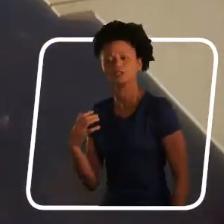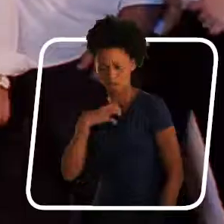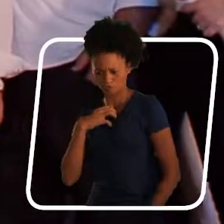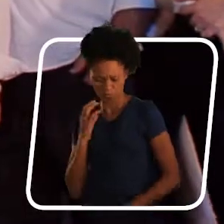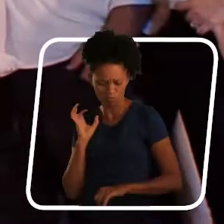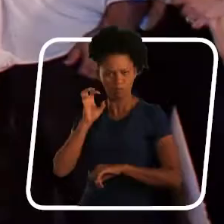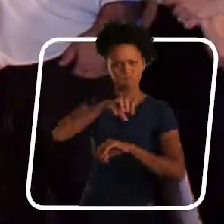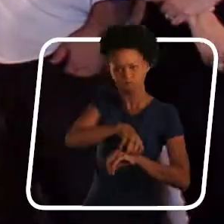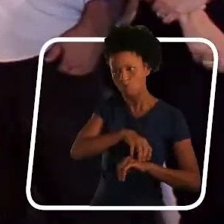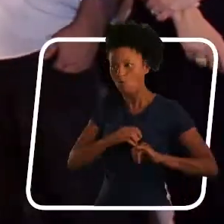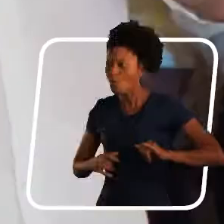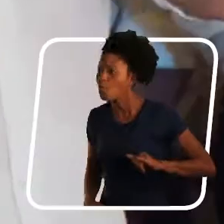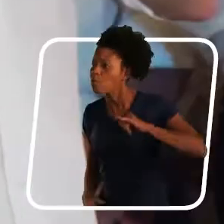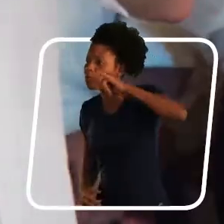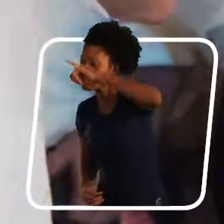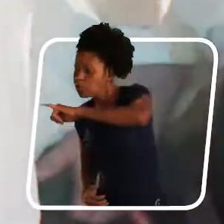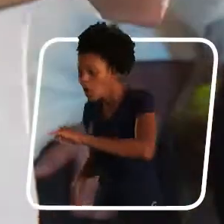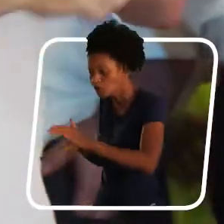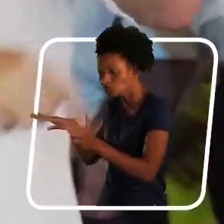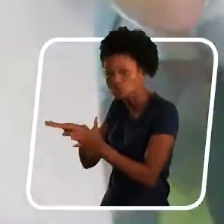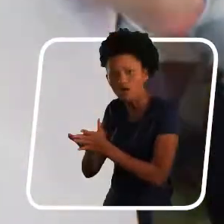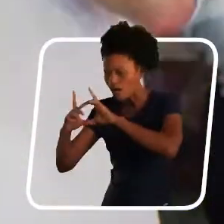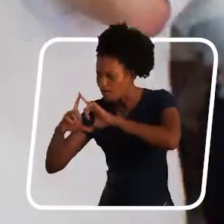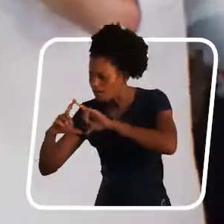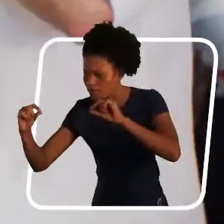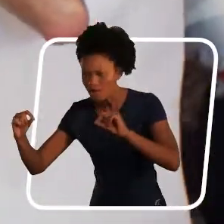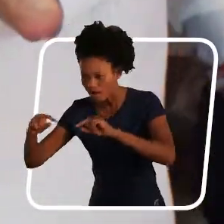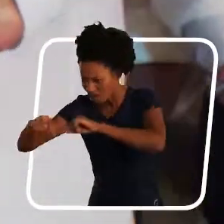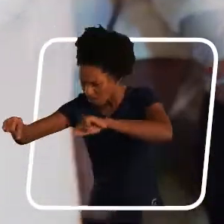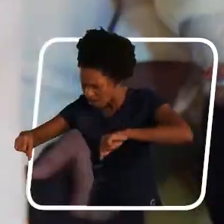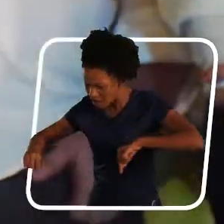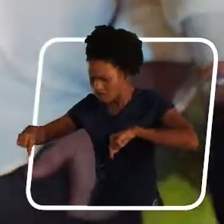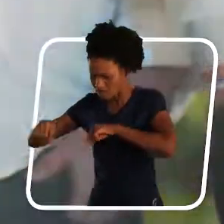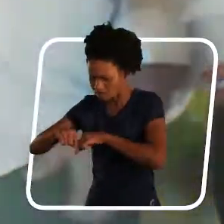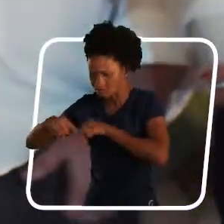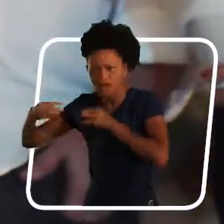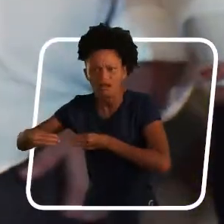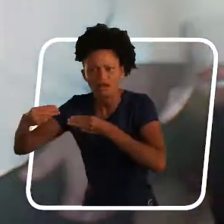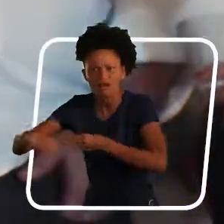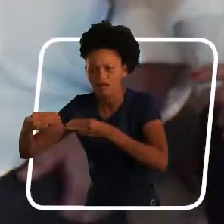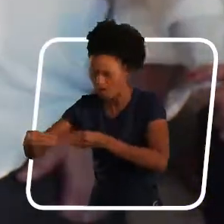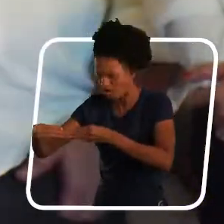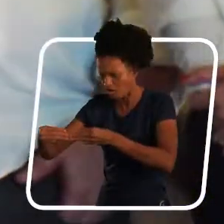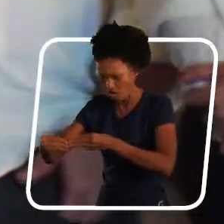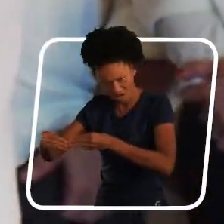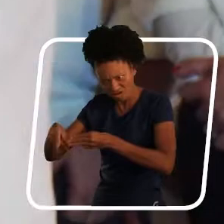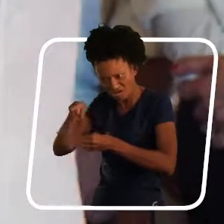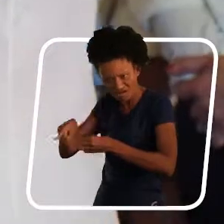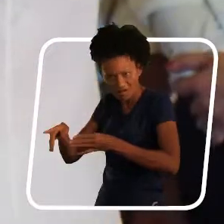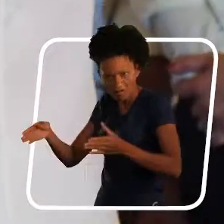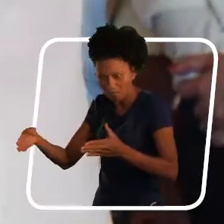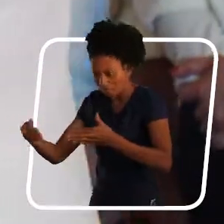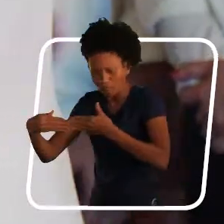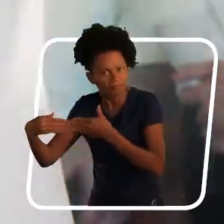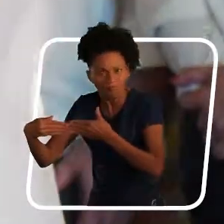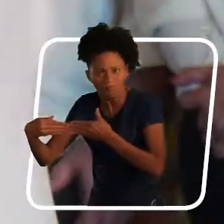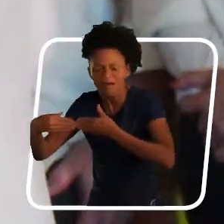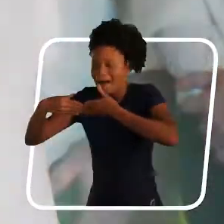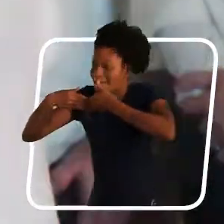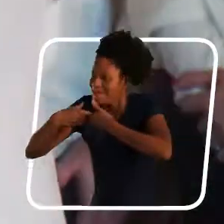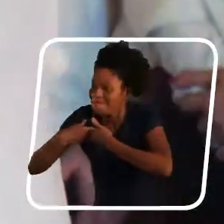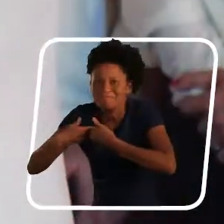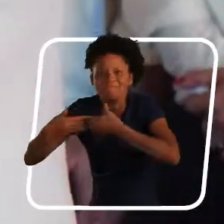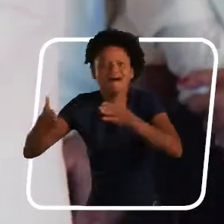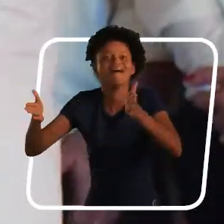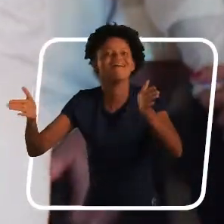peguei um avião e fui para Brasília, mas quando eu cheguei lá, eu não achei a porta do gabinete do ministro dos Transportes aberta.